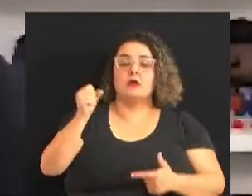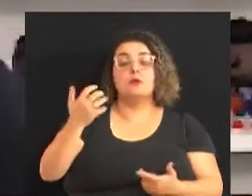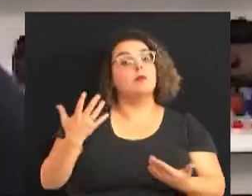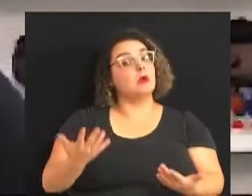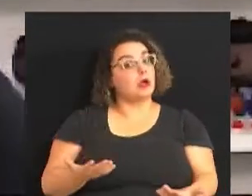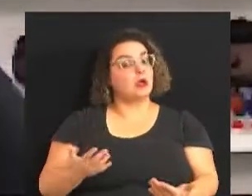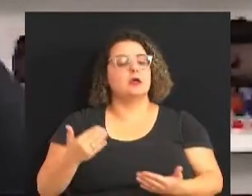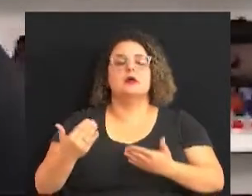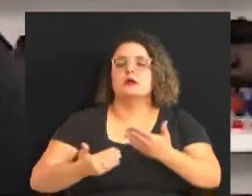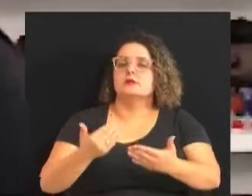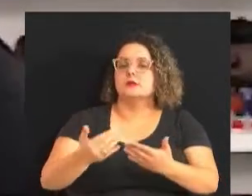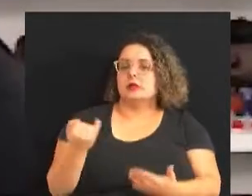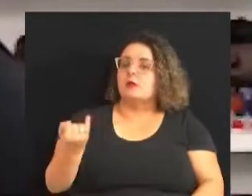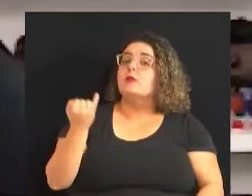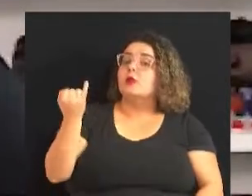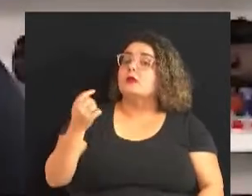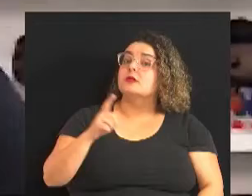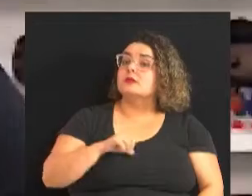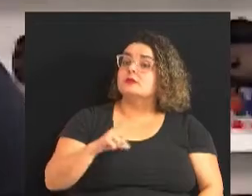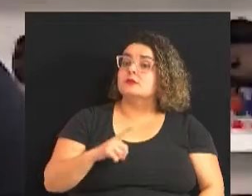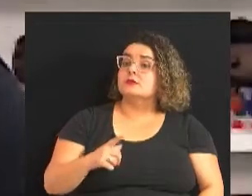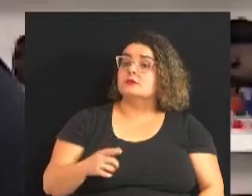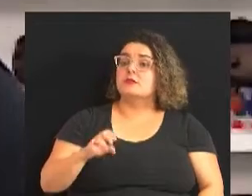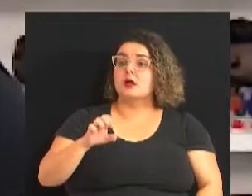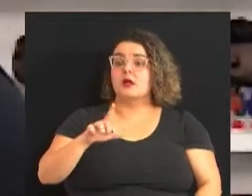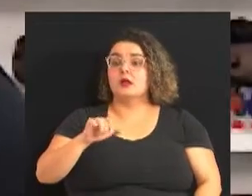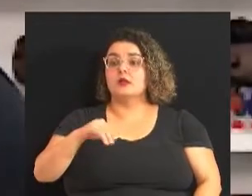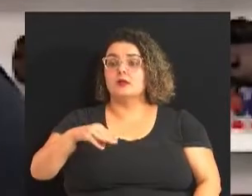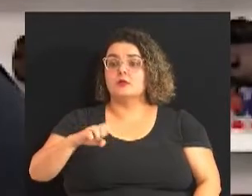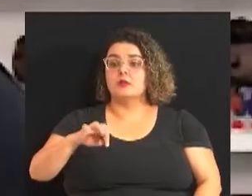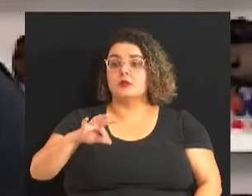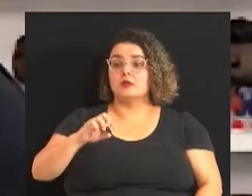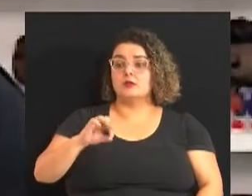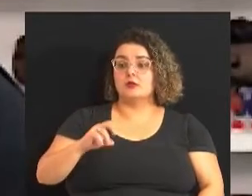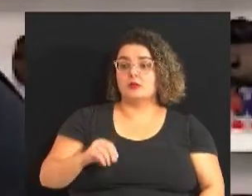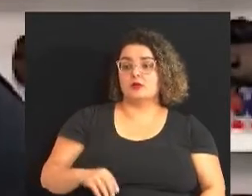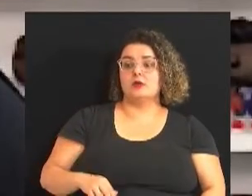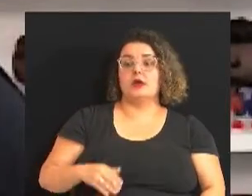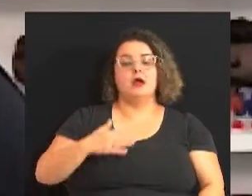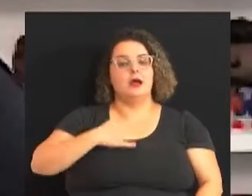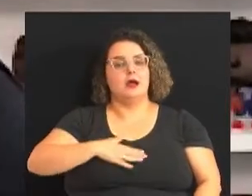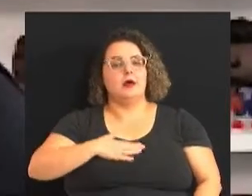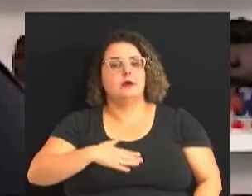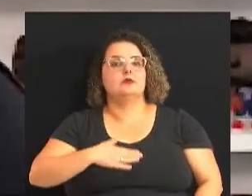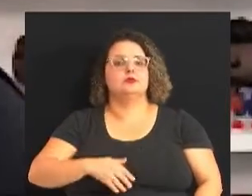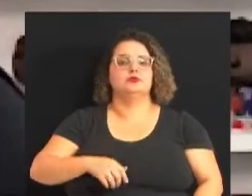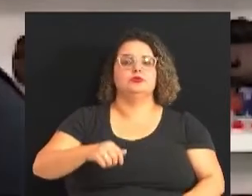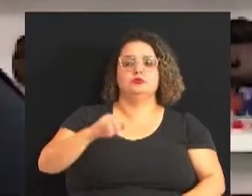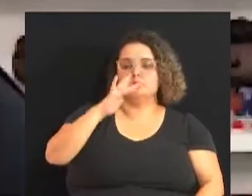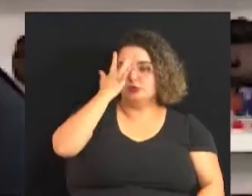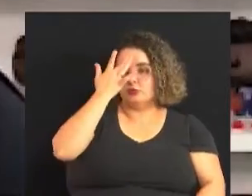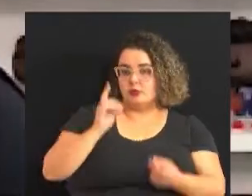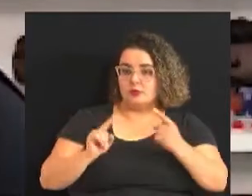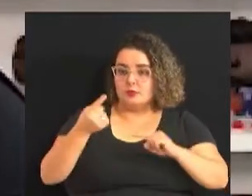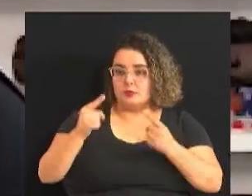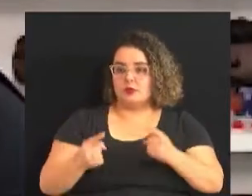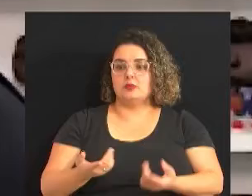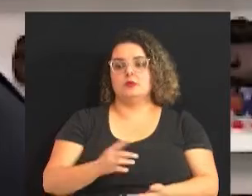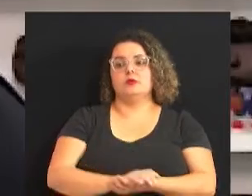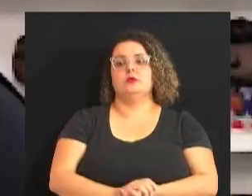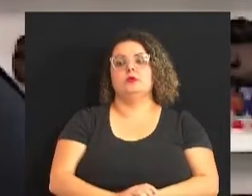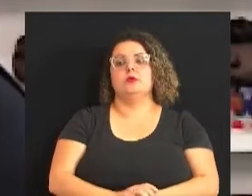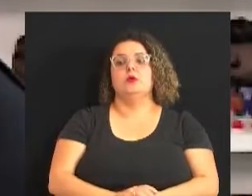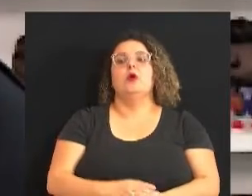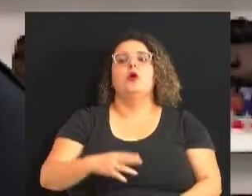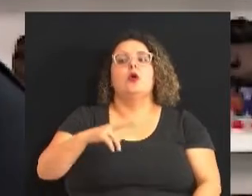quem sabe. Temos aí as eliminatórias a partir de agosto, novembro e fevereiro, as 3 próximas janelas, contra adversários duríssimos, Porto Rico, México e